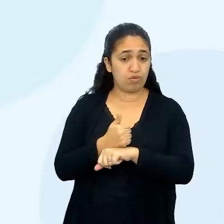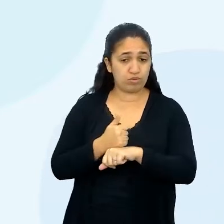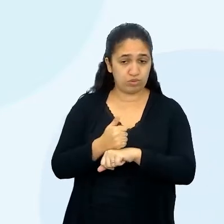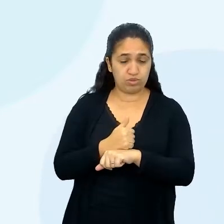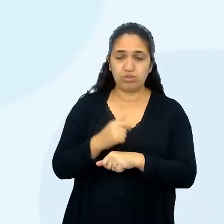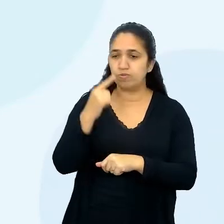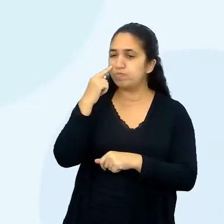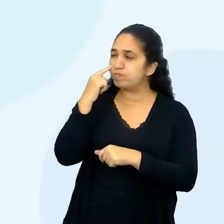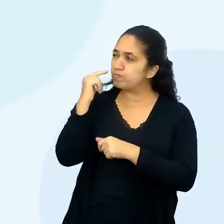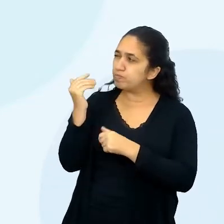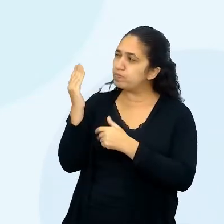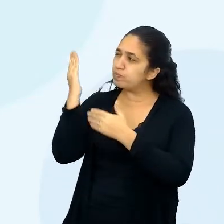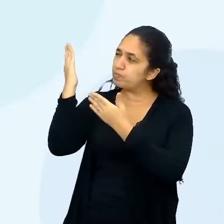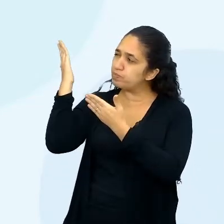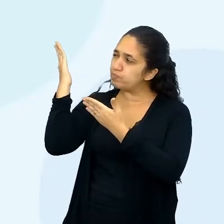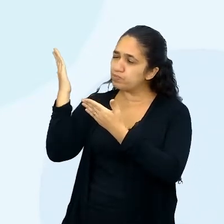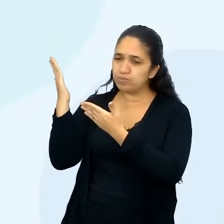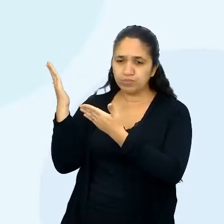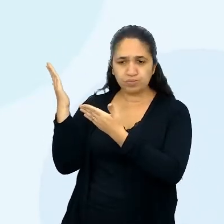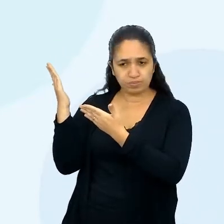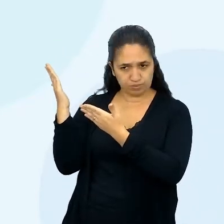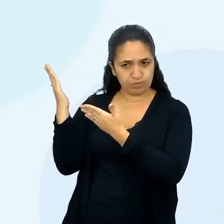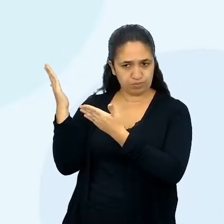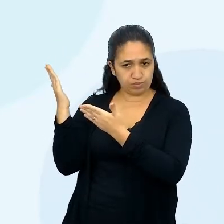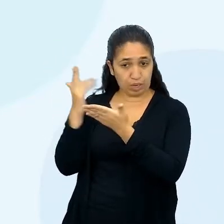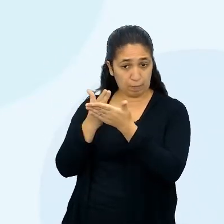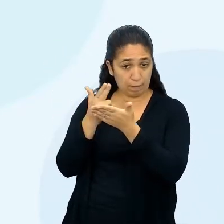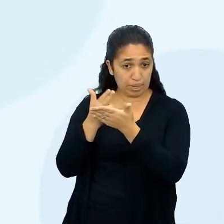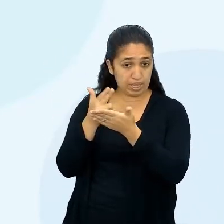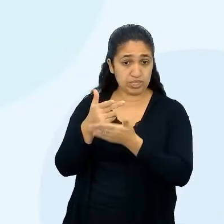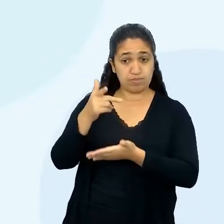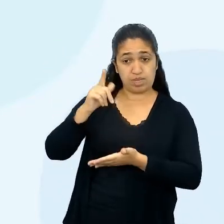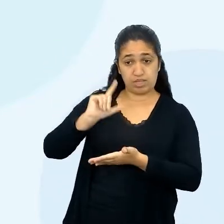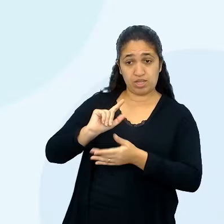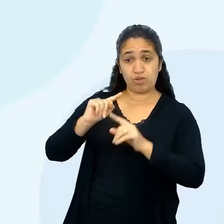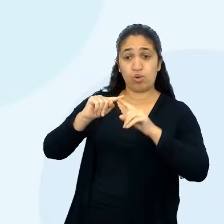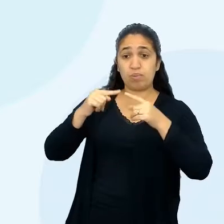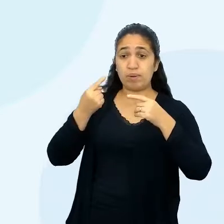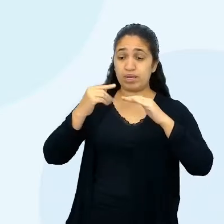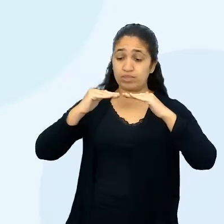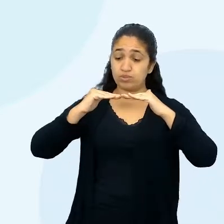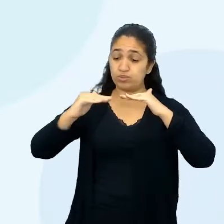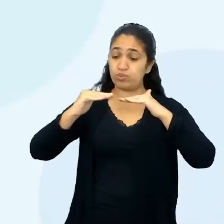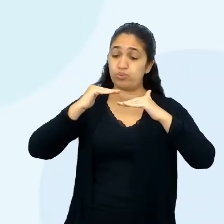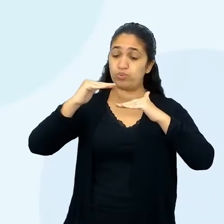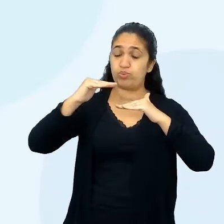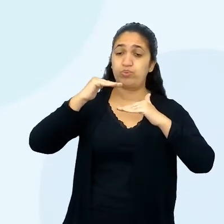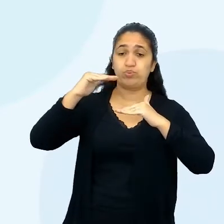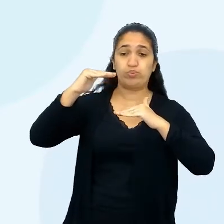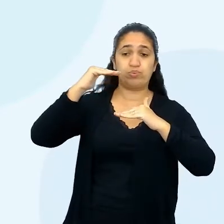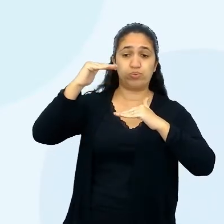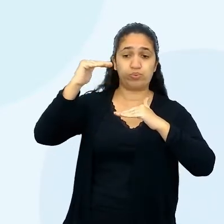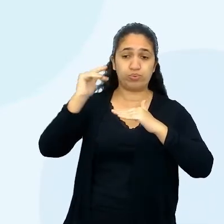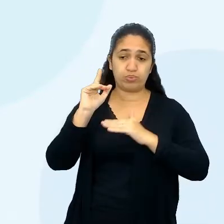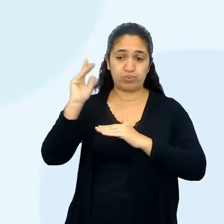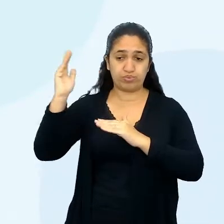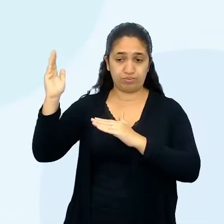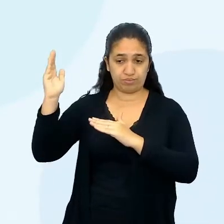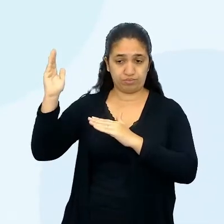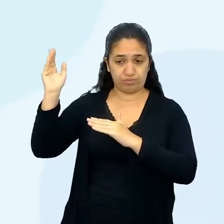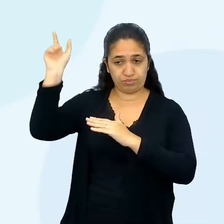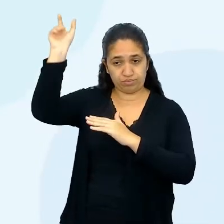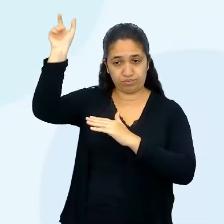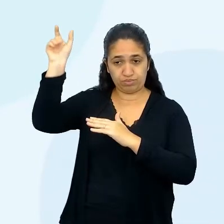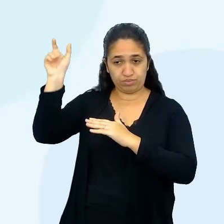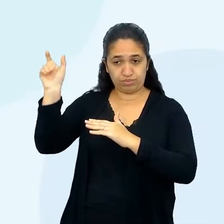aí a imagem, né, que é a mesma imagem anterior, mas já com os horizontes descritos aí do lado direito. Então,